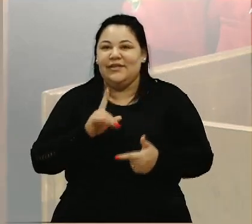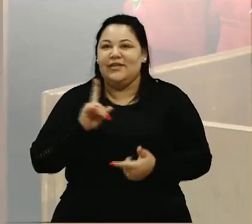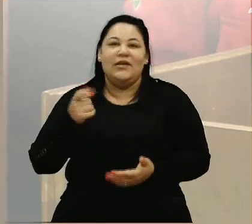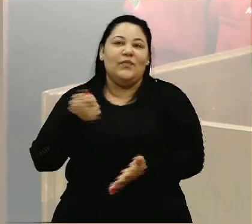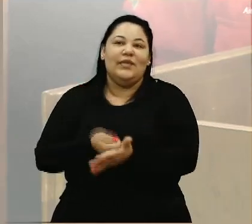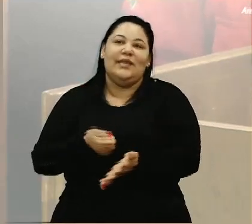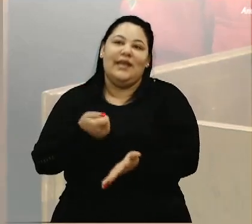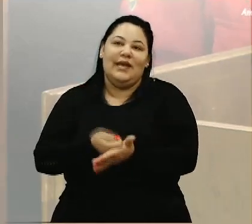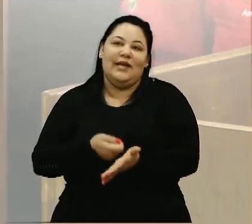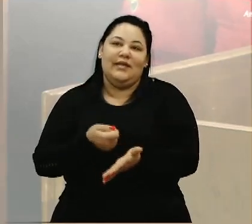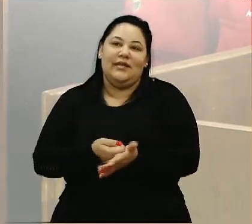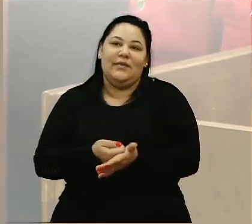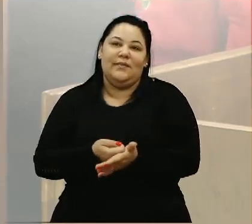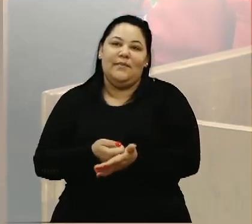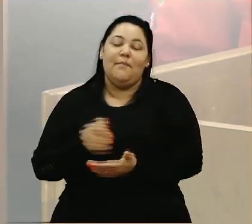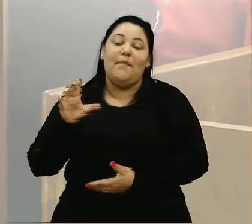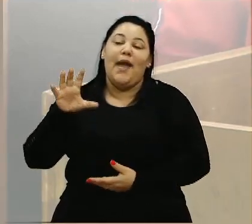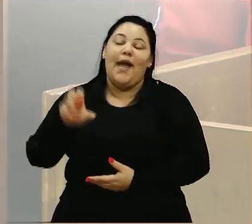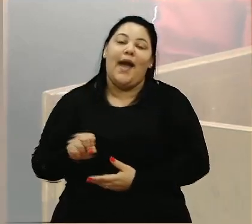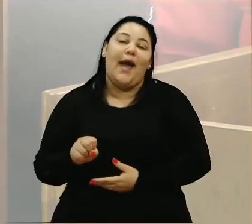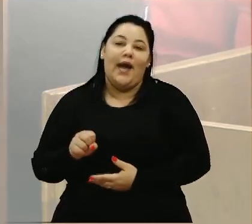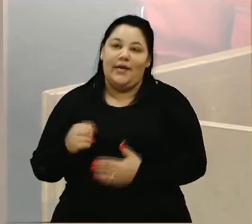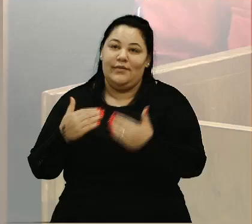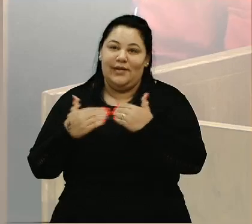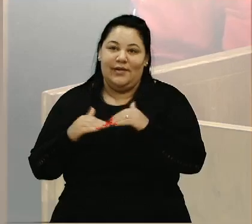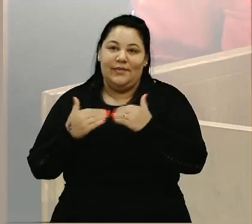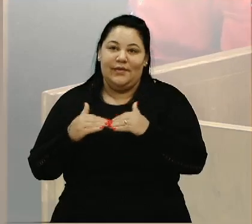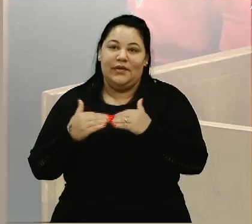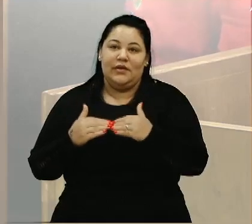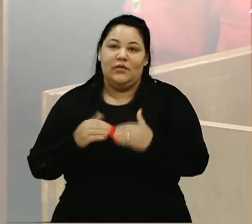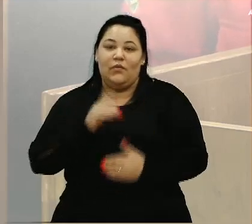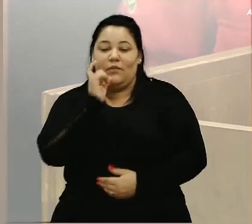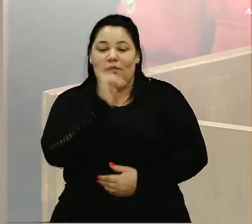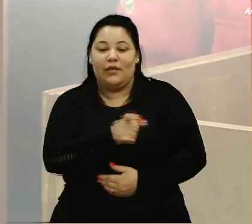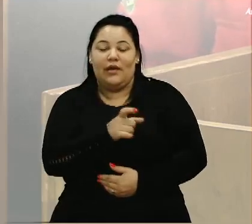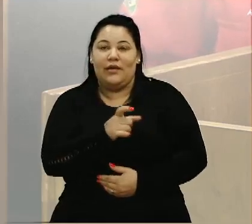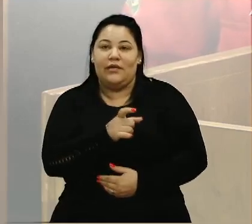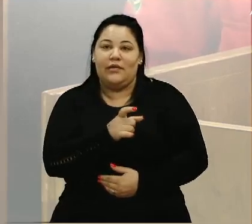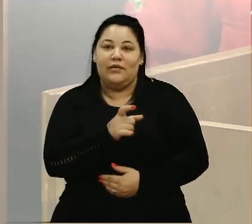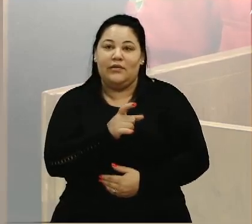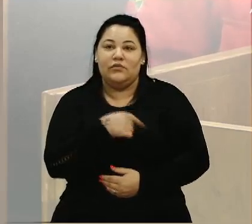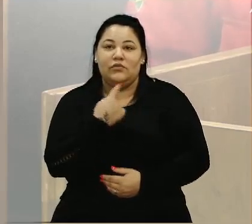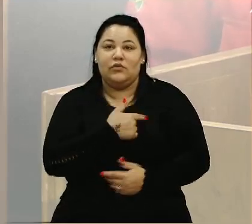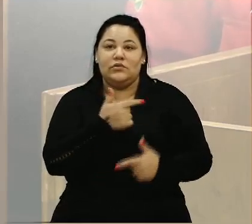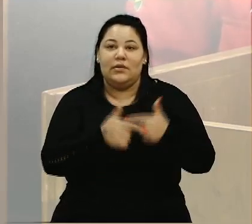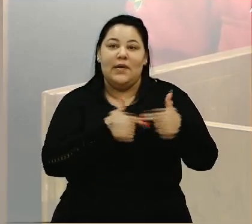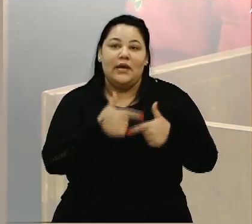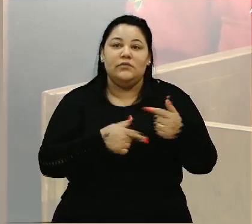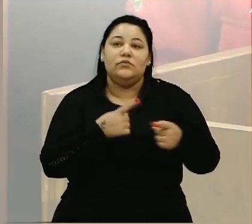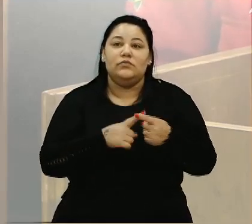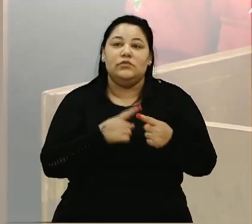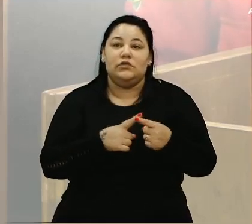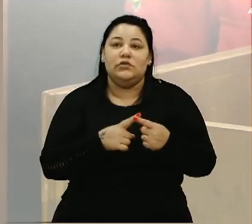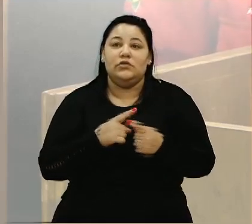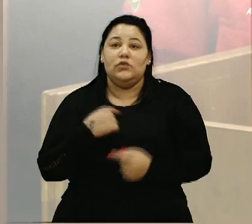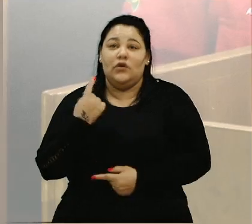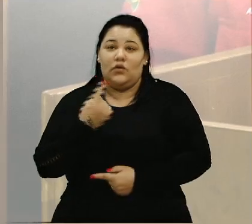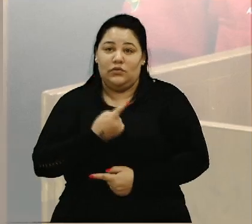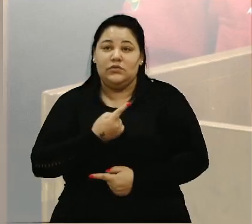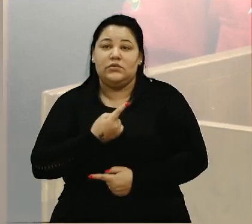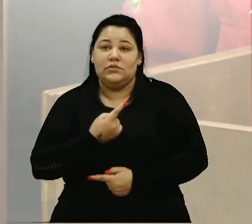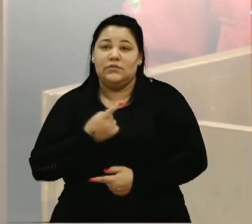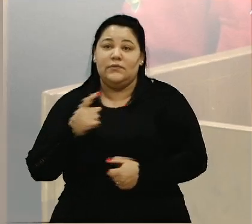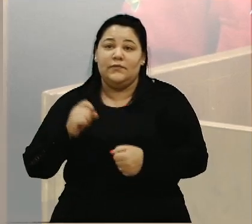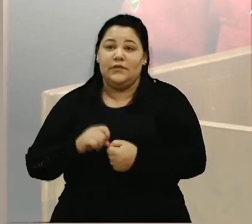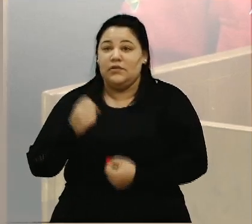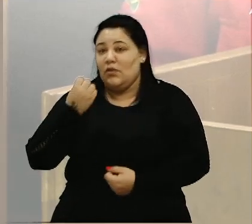prender nossas viaturas, que não tente nos ofender dentro do nosso trabalho, porque a gente, dentro do nosso trabalho, da nossa situação, a gente está lá fazendo o bem